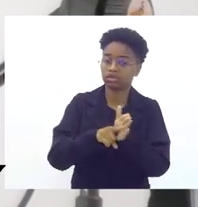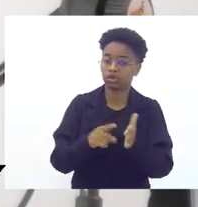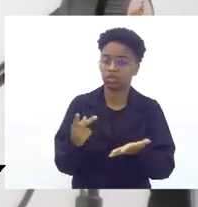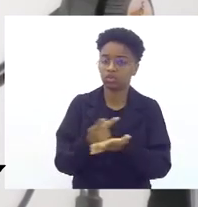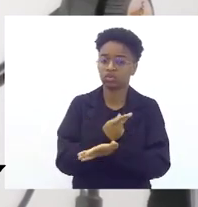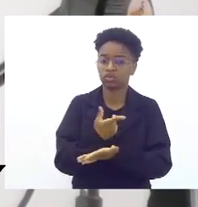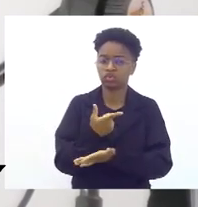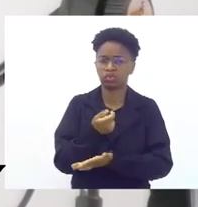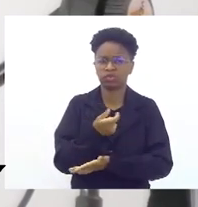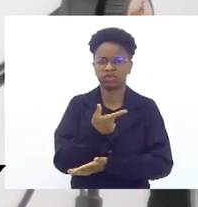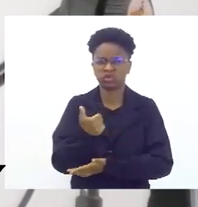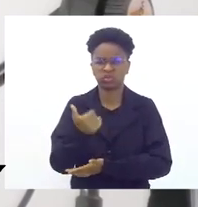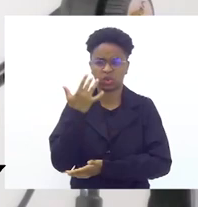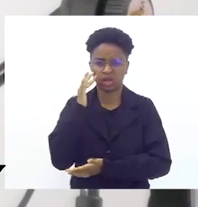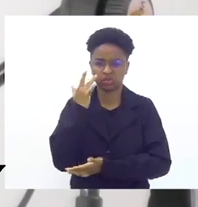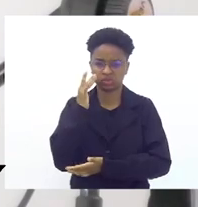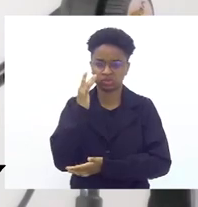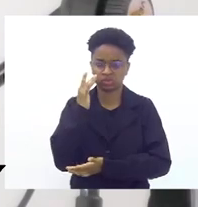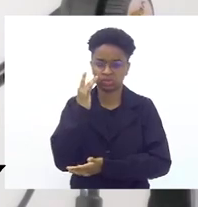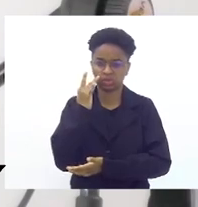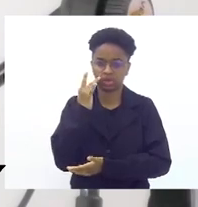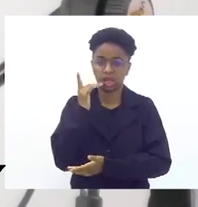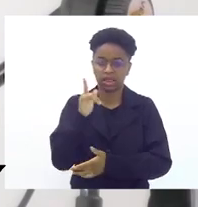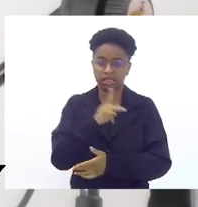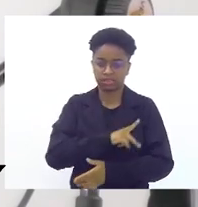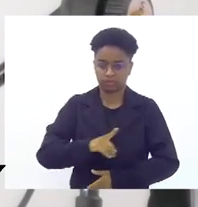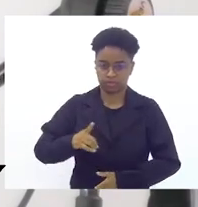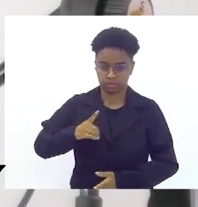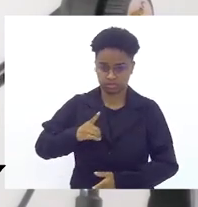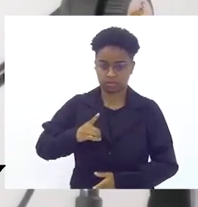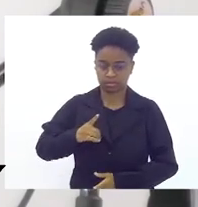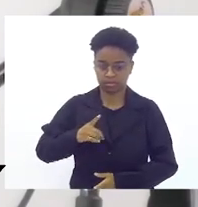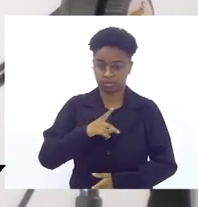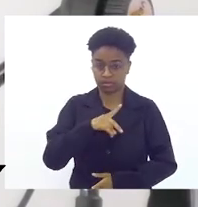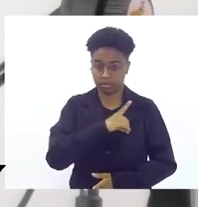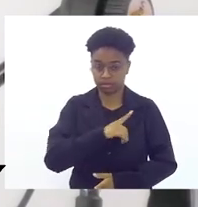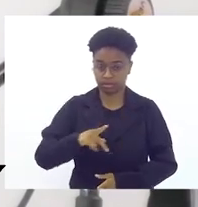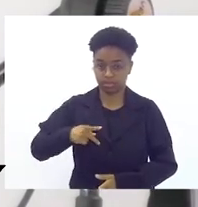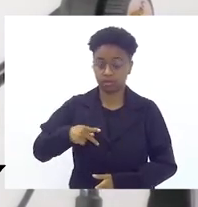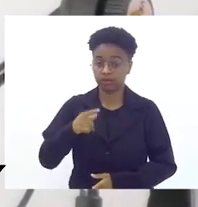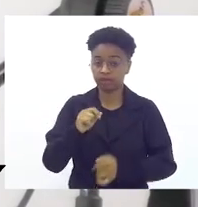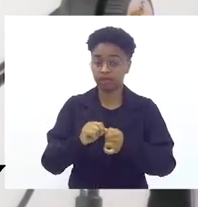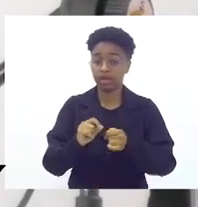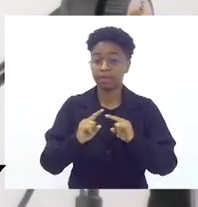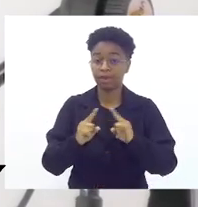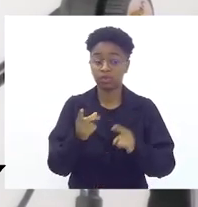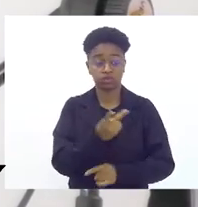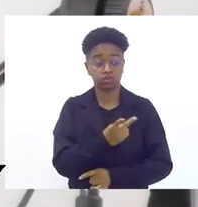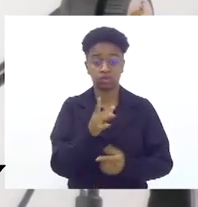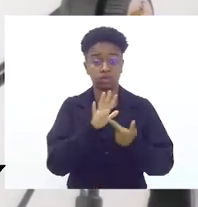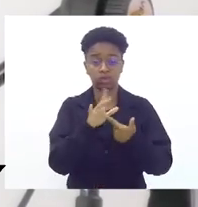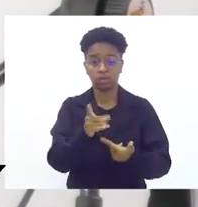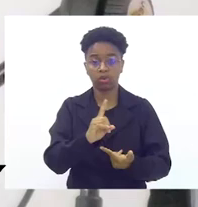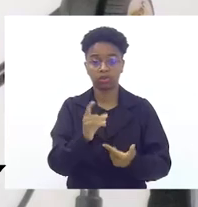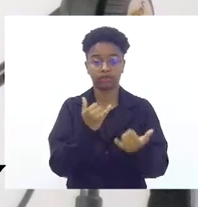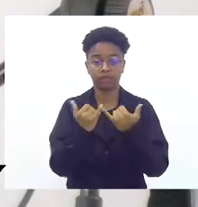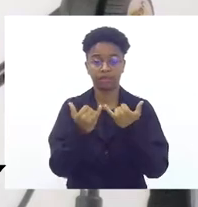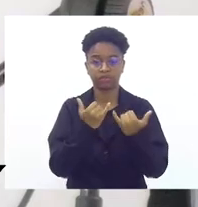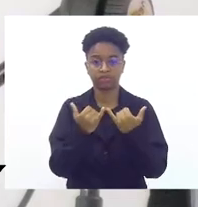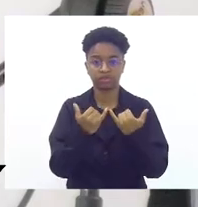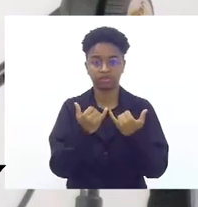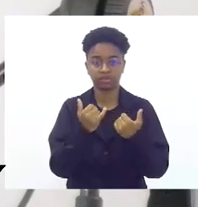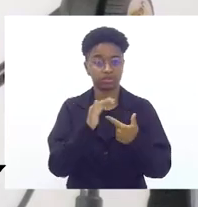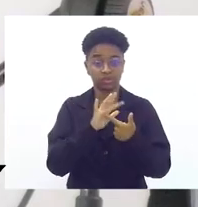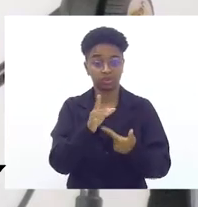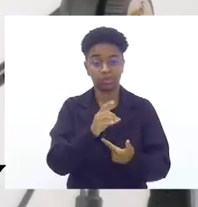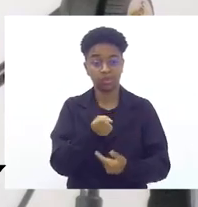2021 não lembro exatamente pela Defensoria Pública esses dois municípios não apresentaram os índices não disseram quais